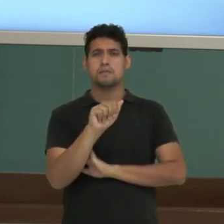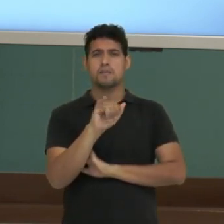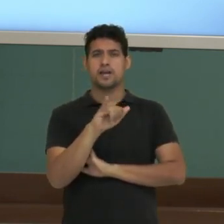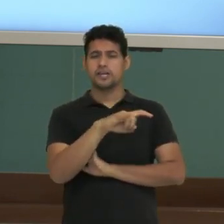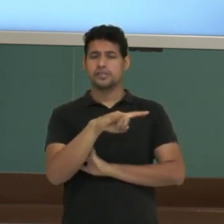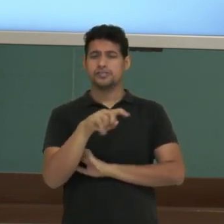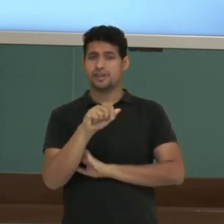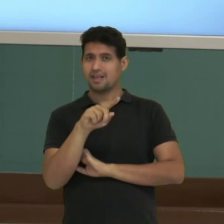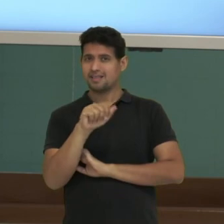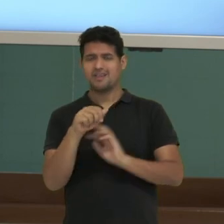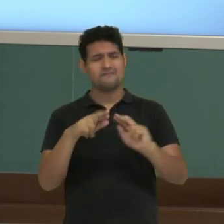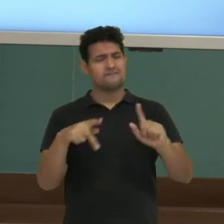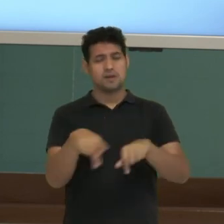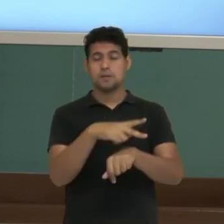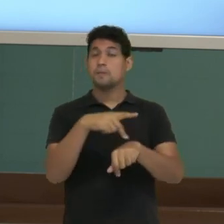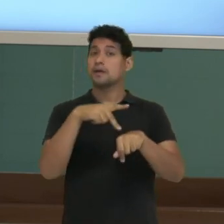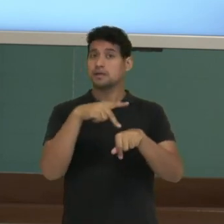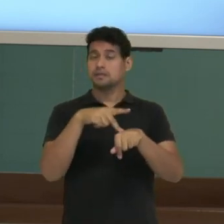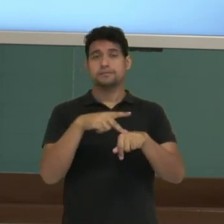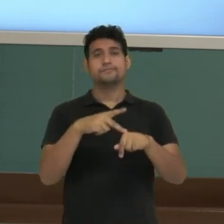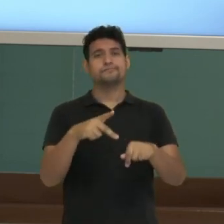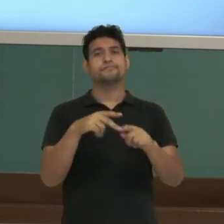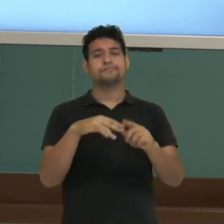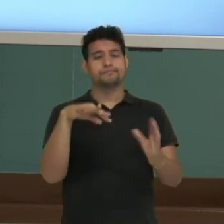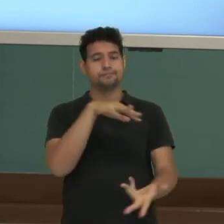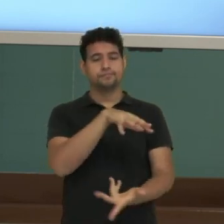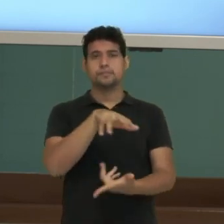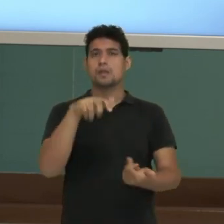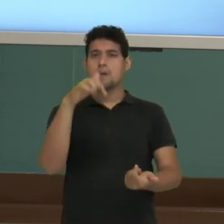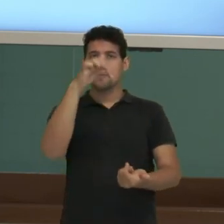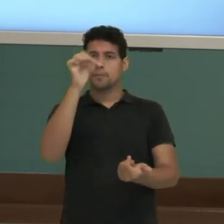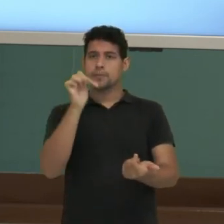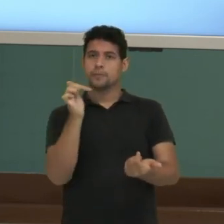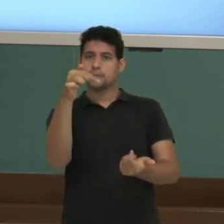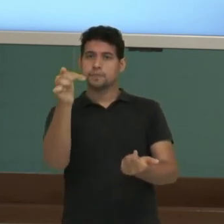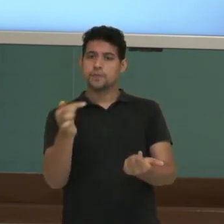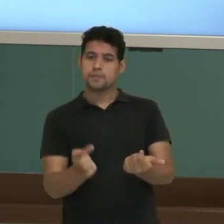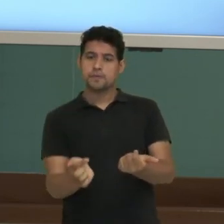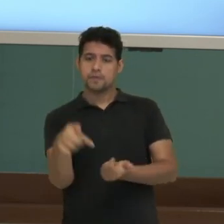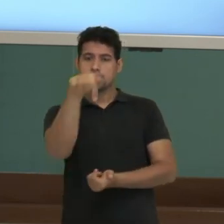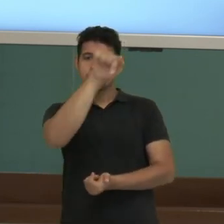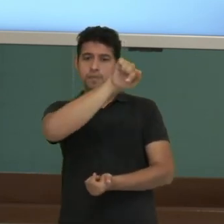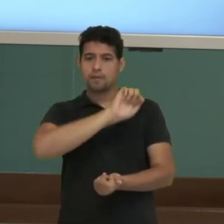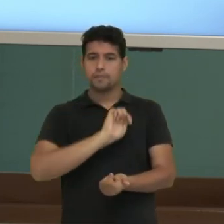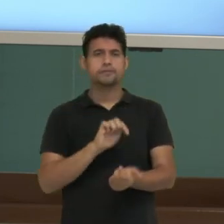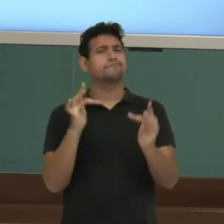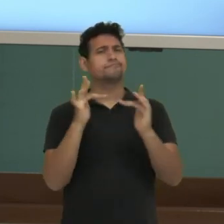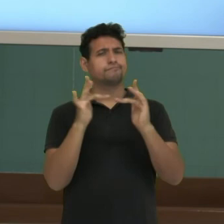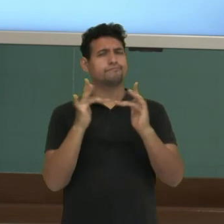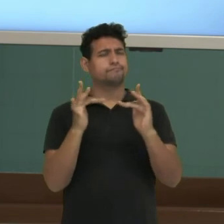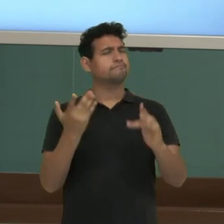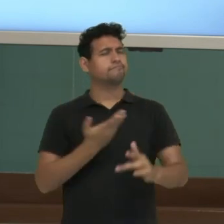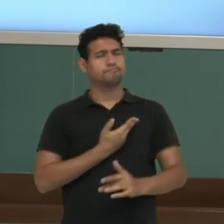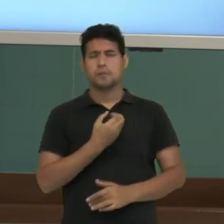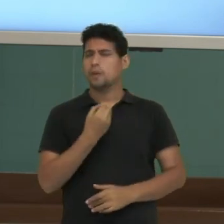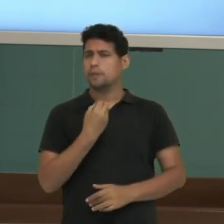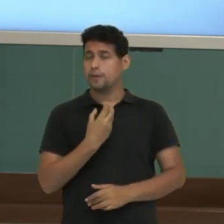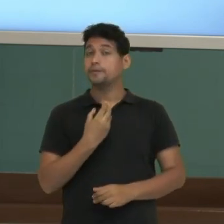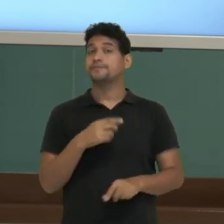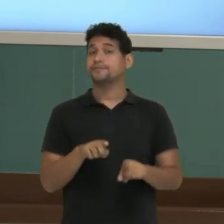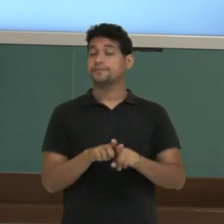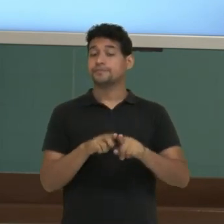do planeta. Isso garante, por nosso histórico diplomático, uma relação muito amigável e